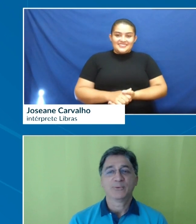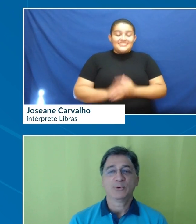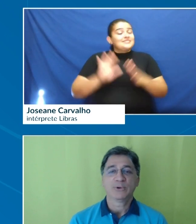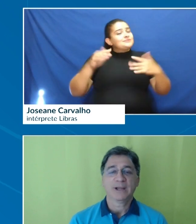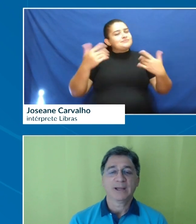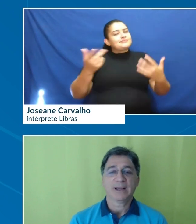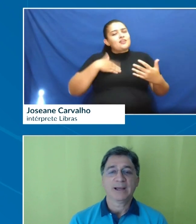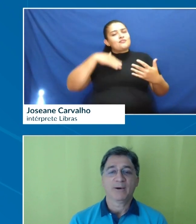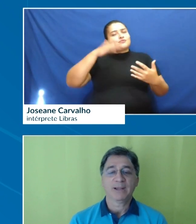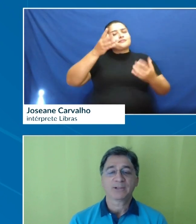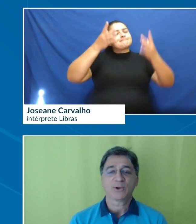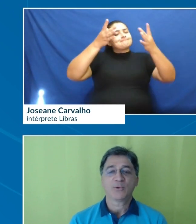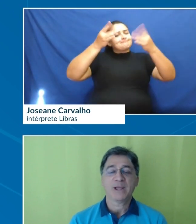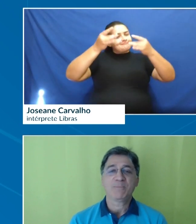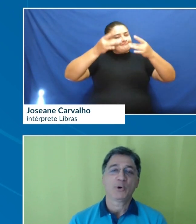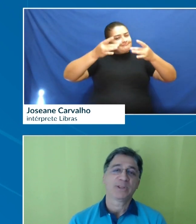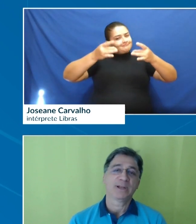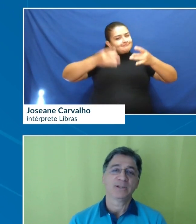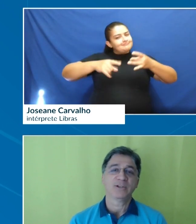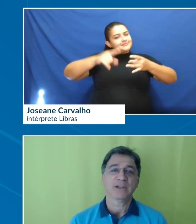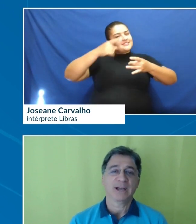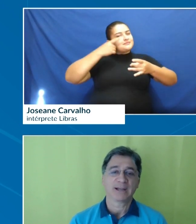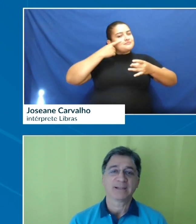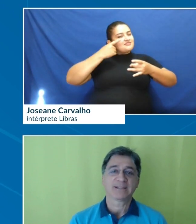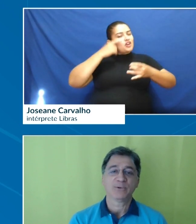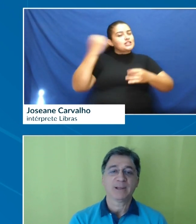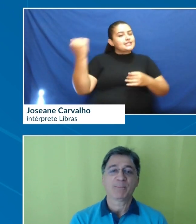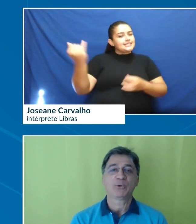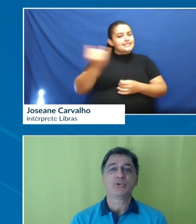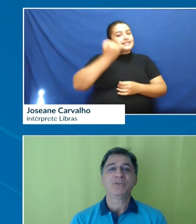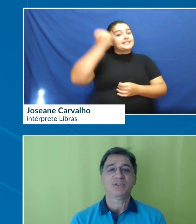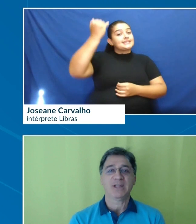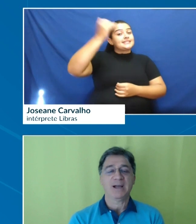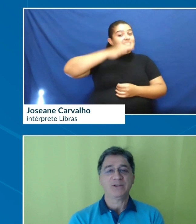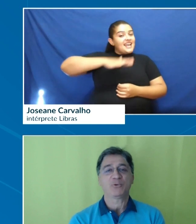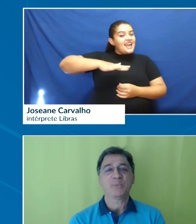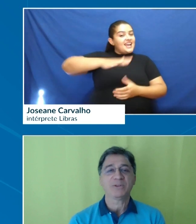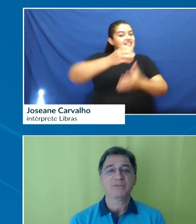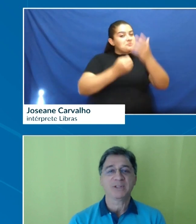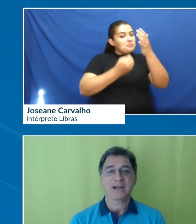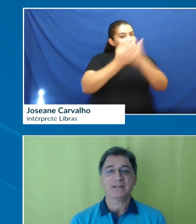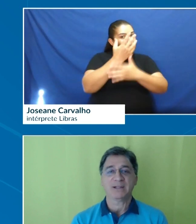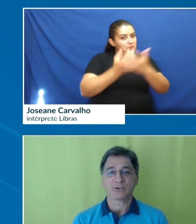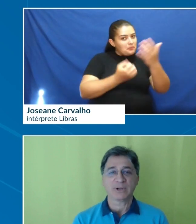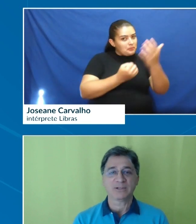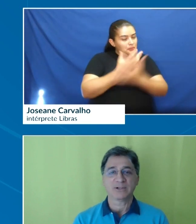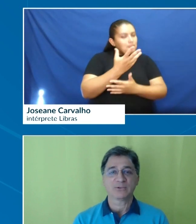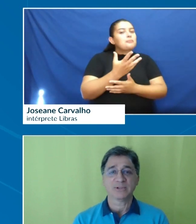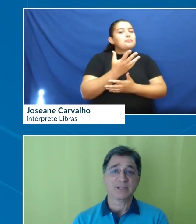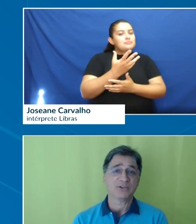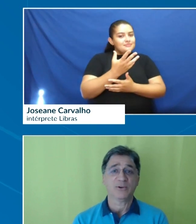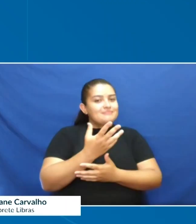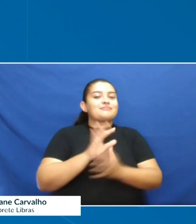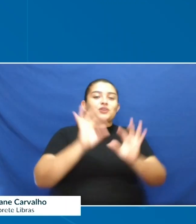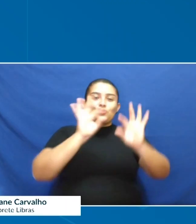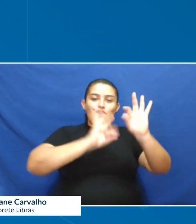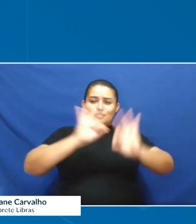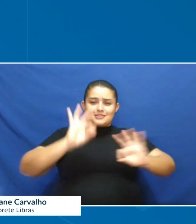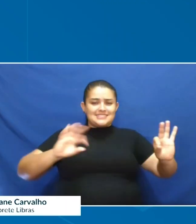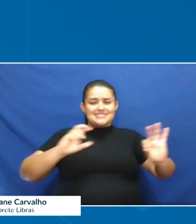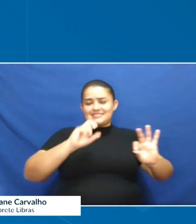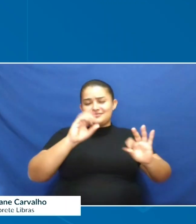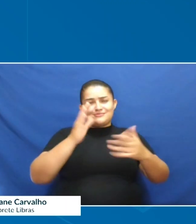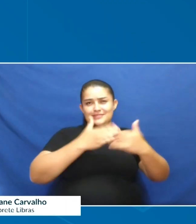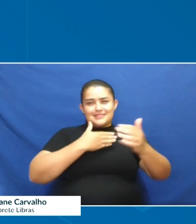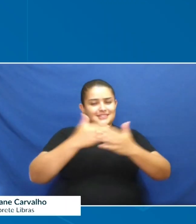mais a fundo, né? Olha só como é importante a questão da produtividade e competitividade das organizações, sejam elas